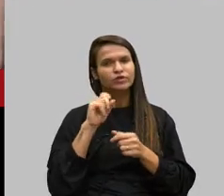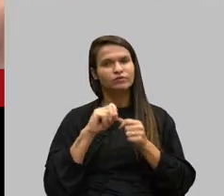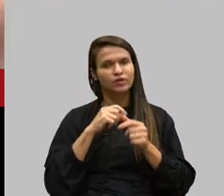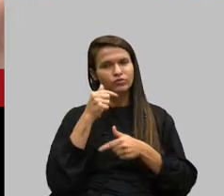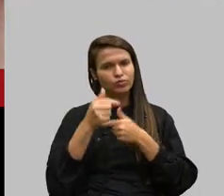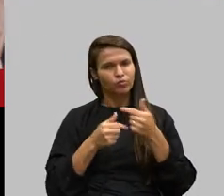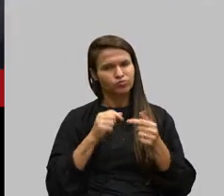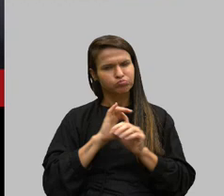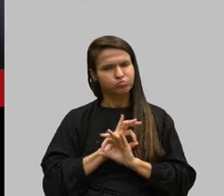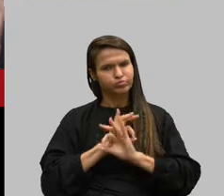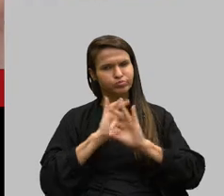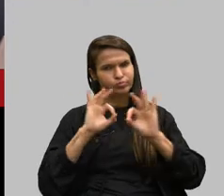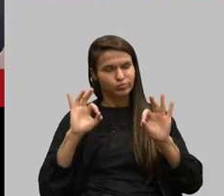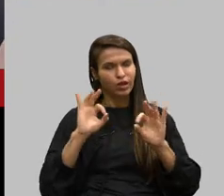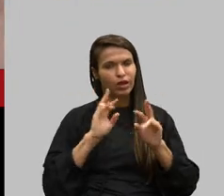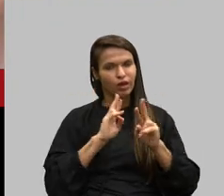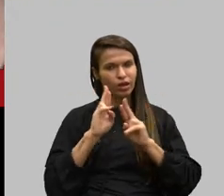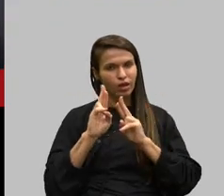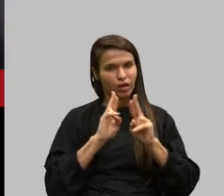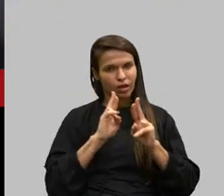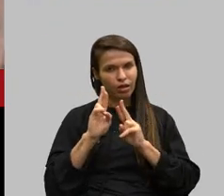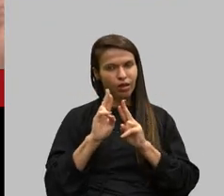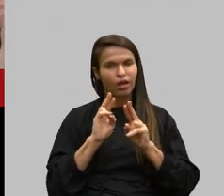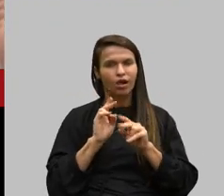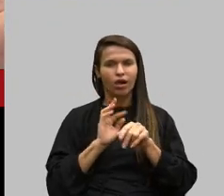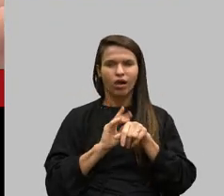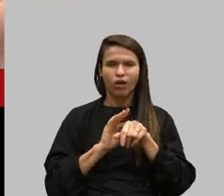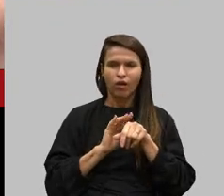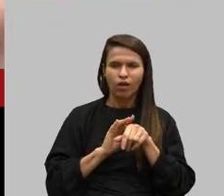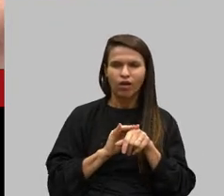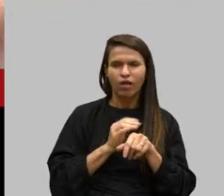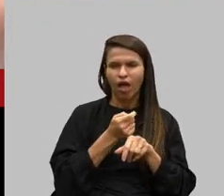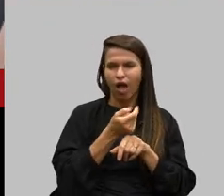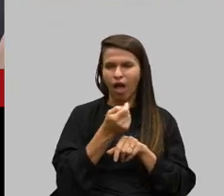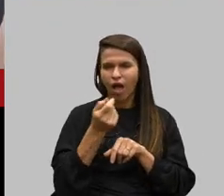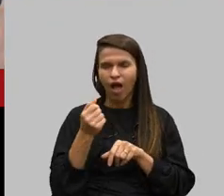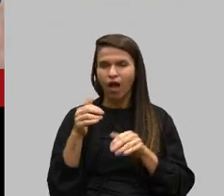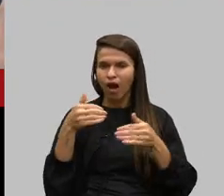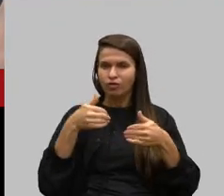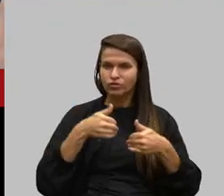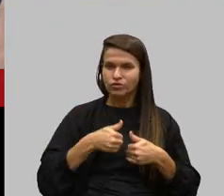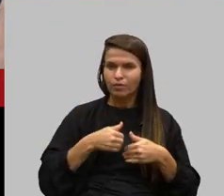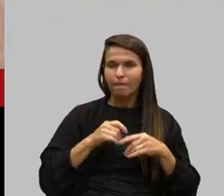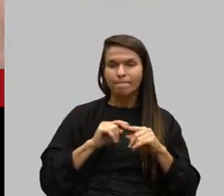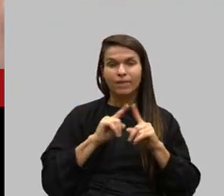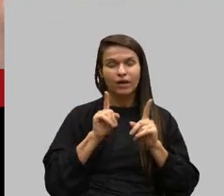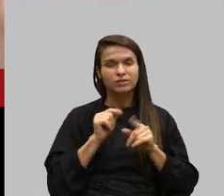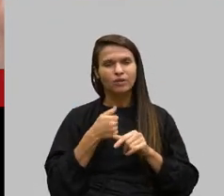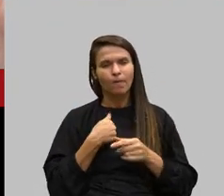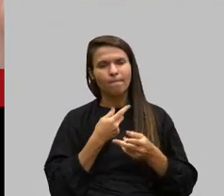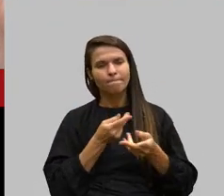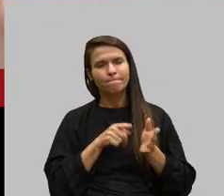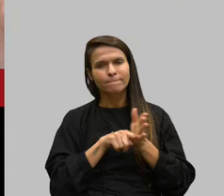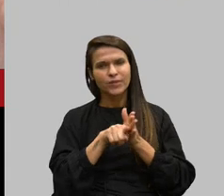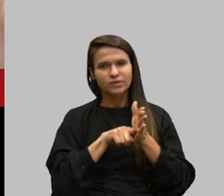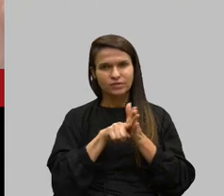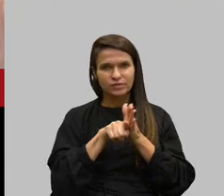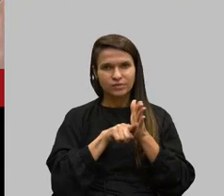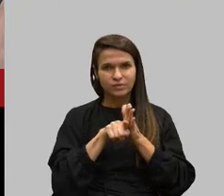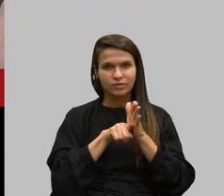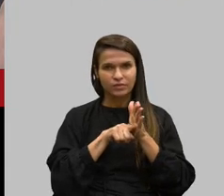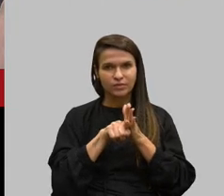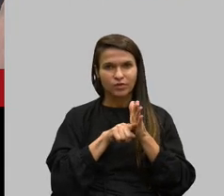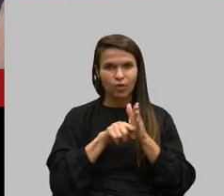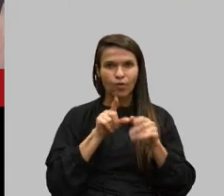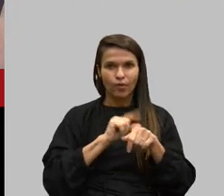brilhante em relação às doenças raras autismo mas quando eu pesquisei o